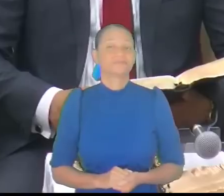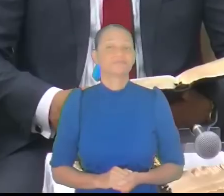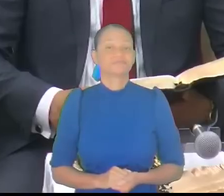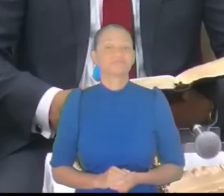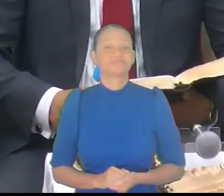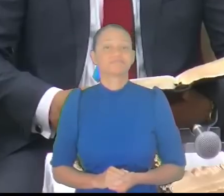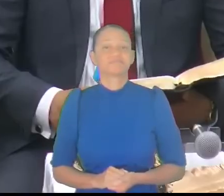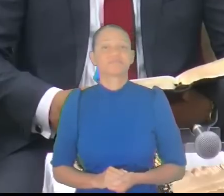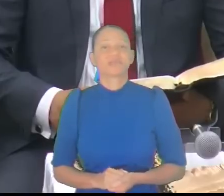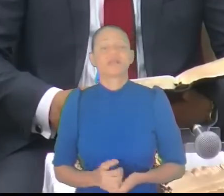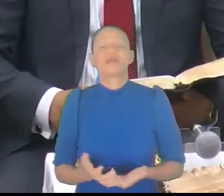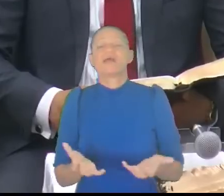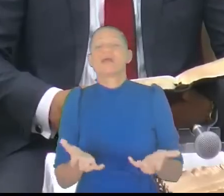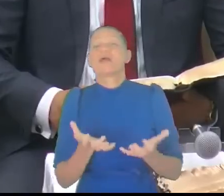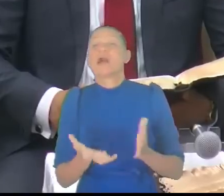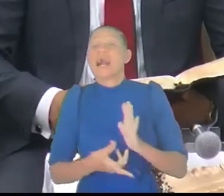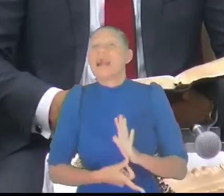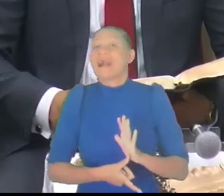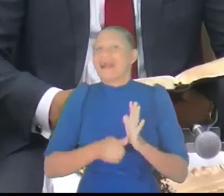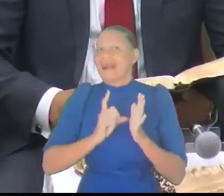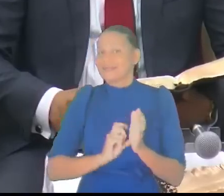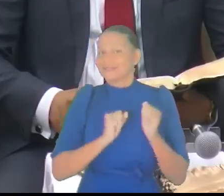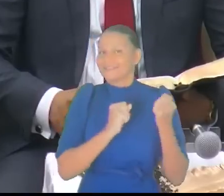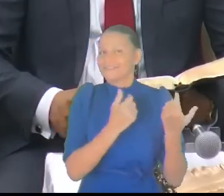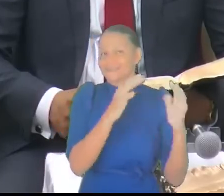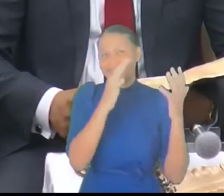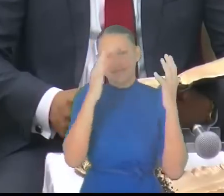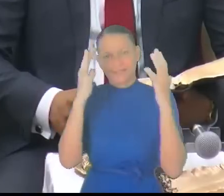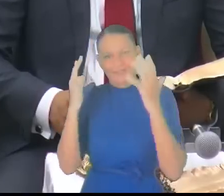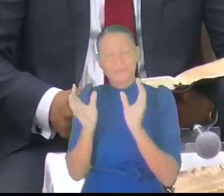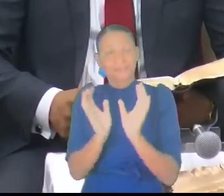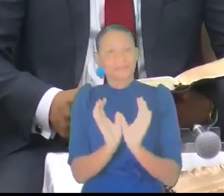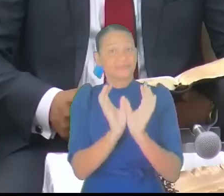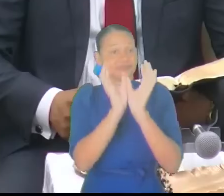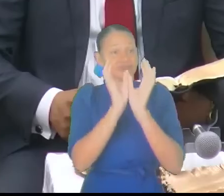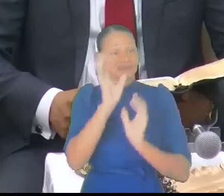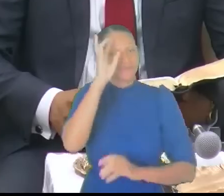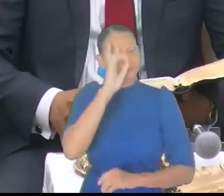trazer uma palavra antes de celebrarmos a ceia do Senhor.